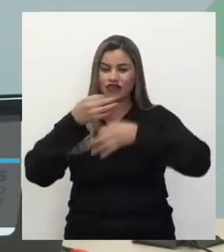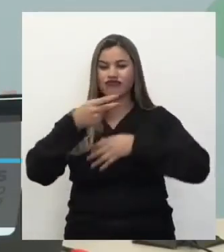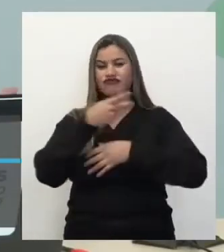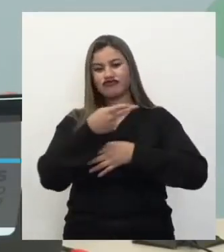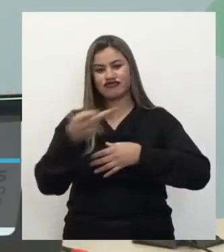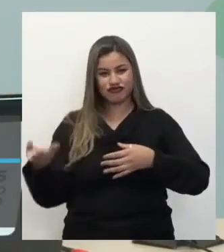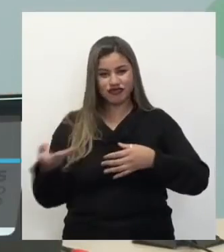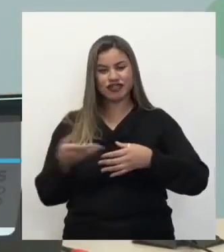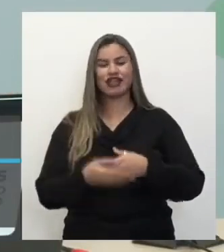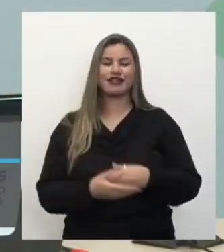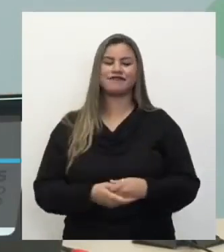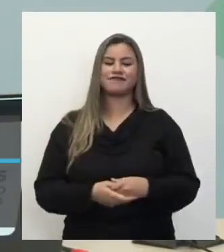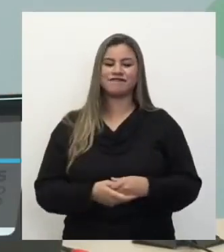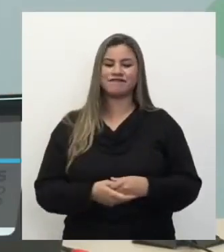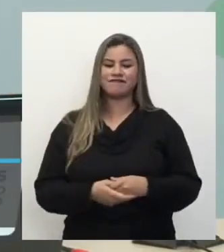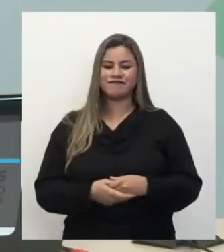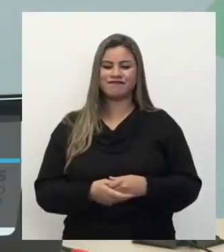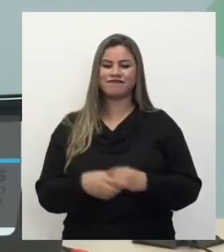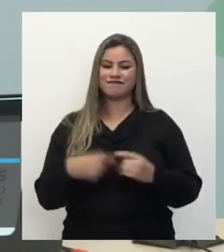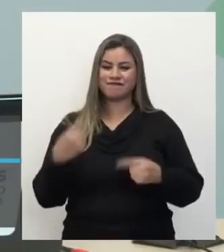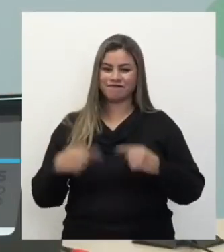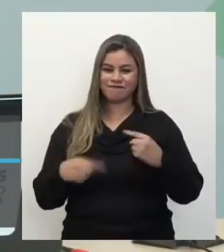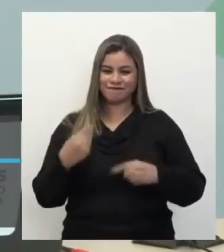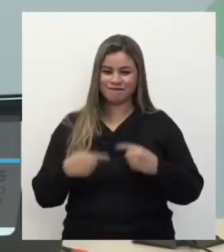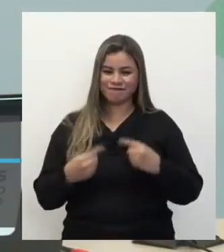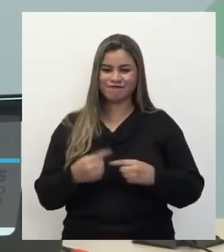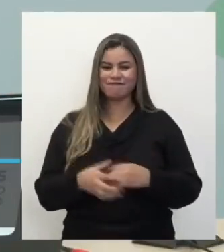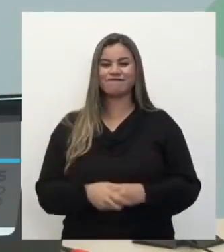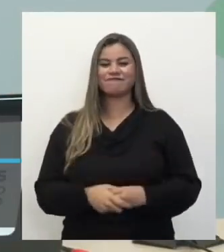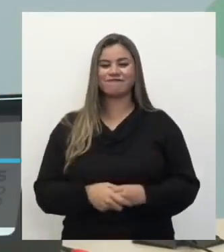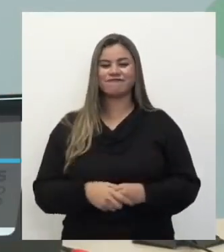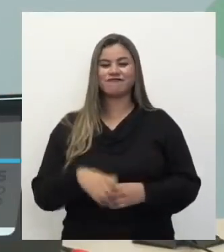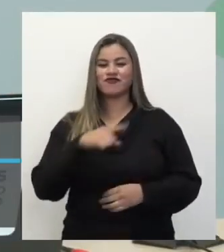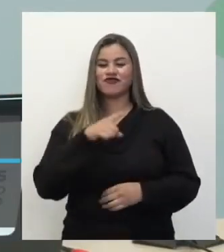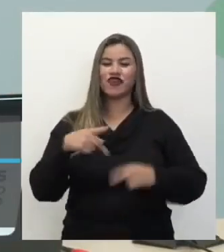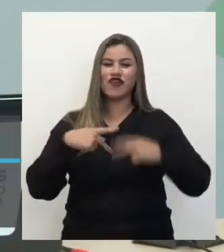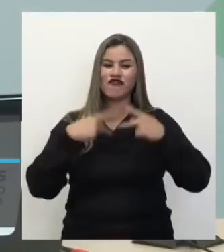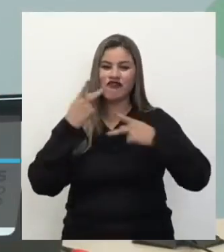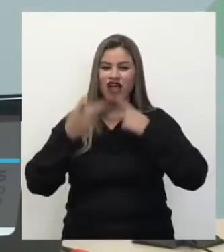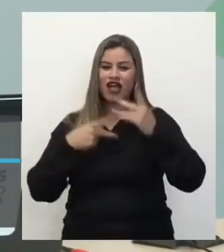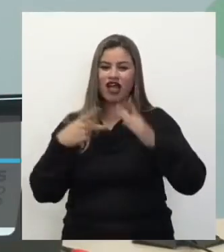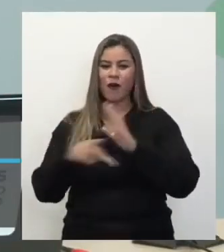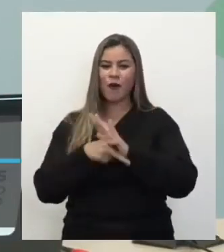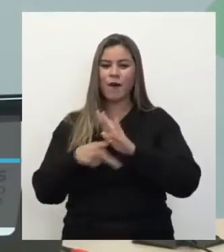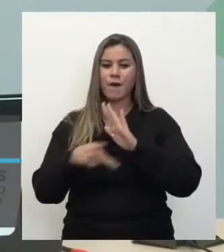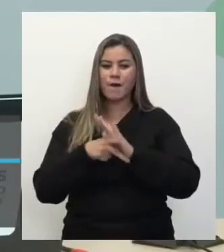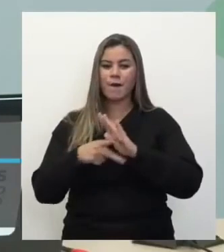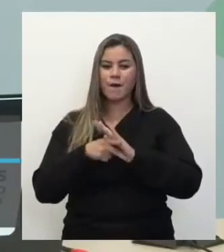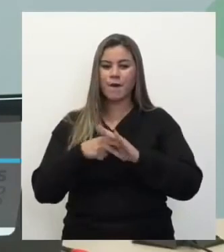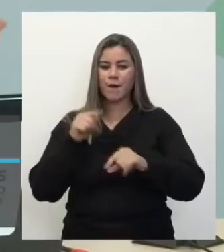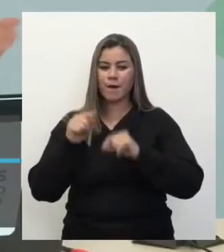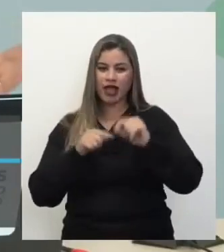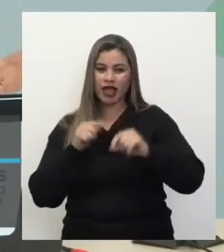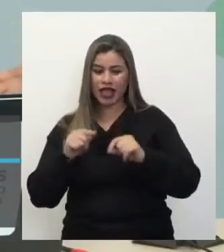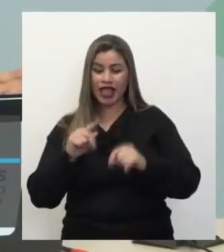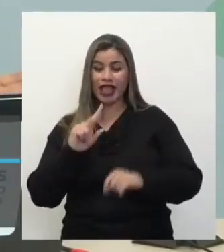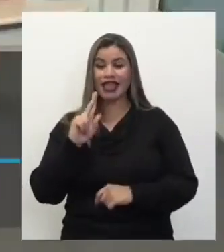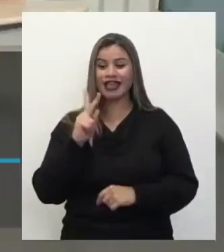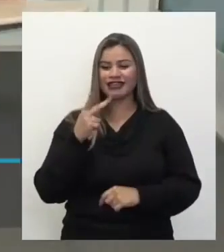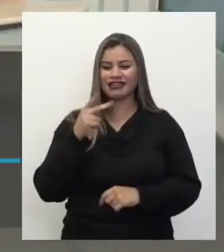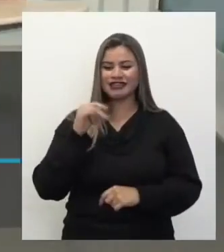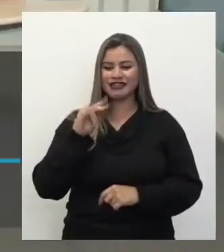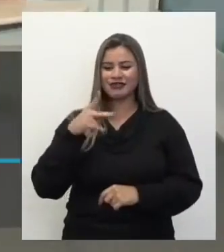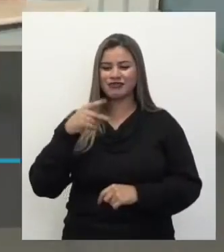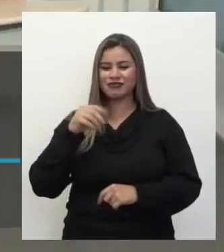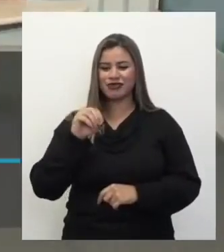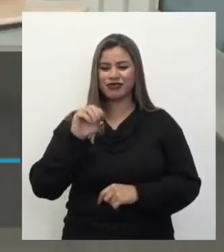Para isso, estava polêmica a aula anterior, não estava? Vocês falando sobre a questão do enfim, a hipocrisia, que o Mauro até retomou agora,